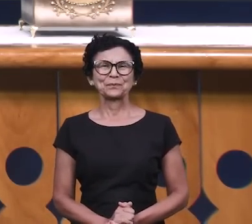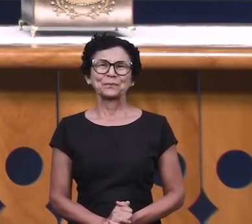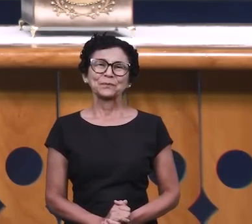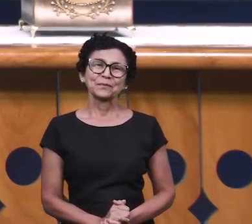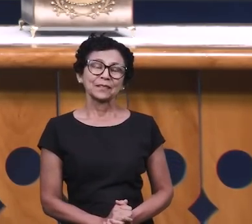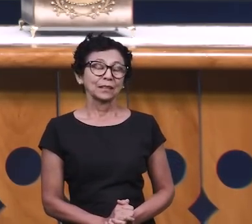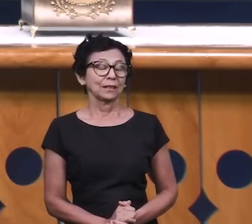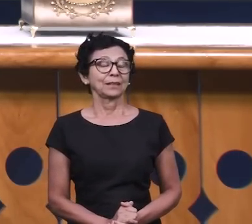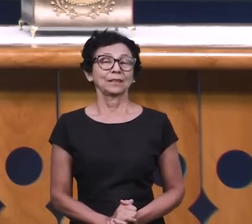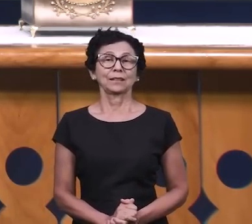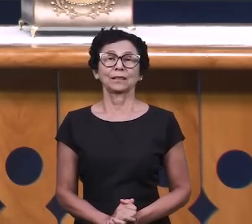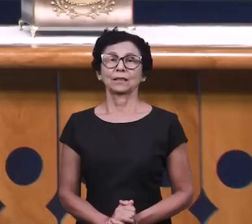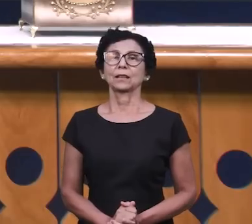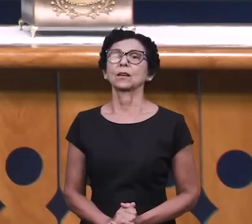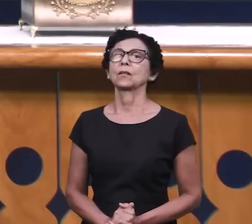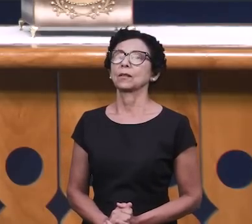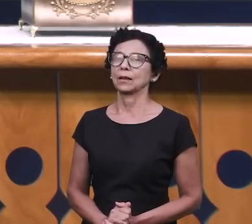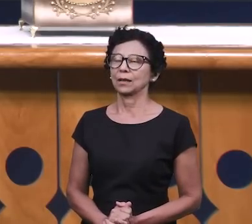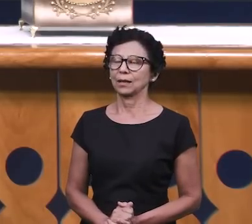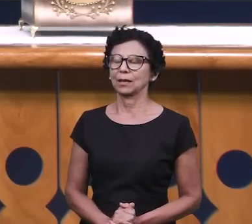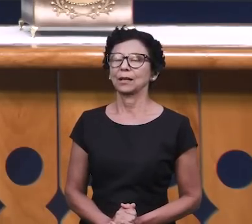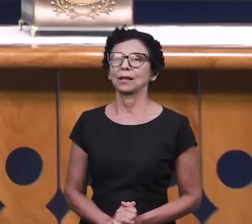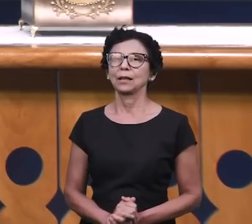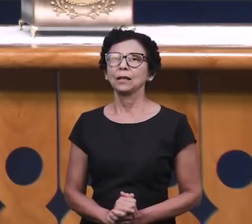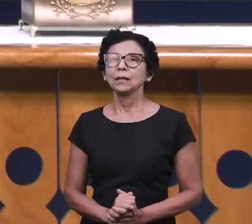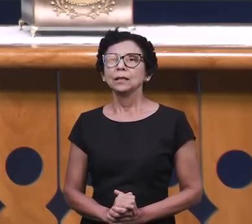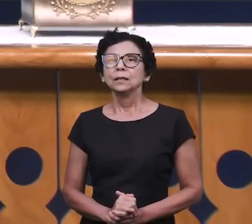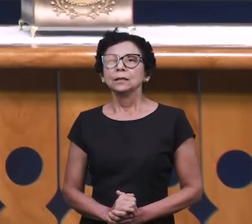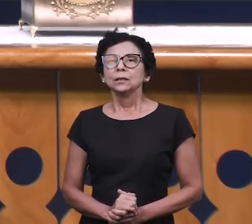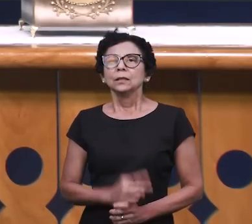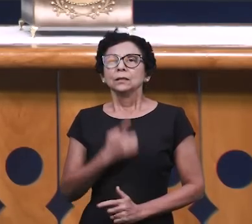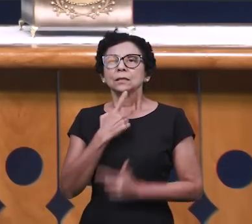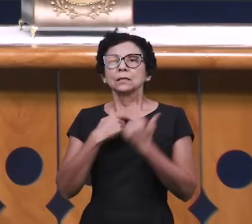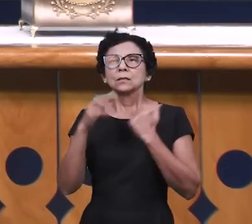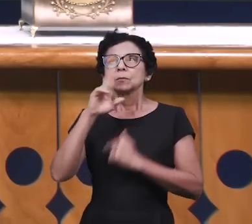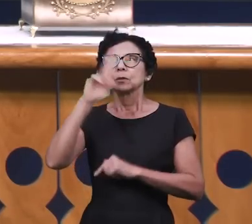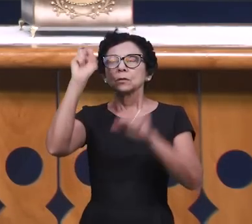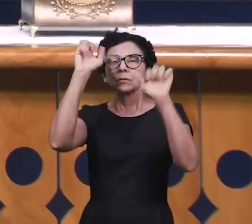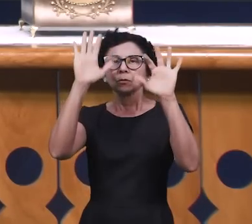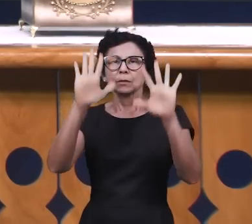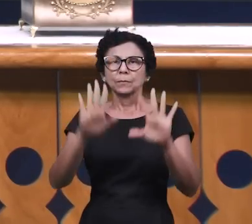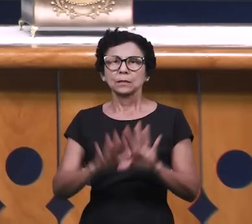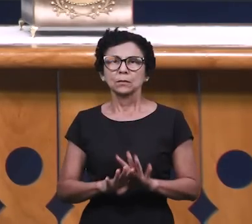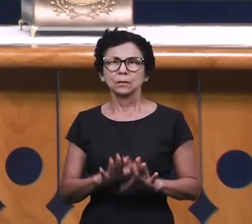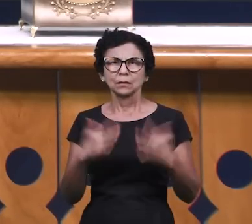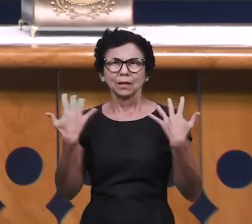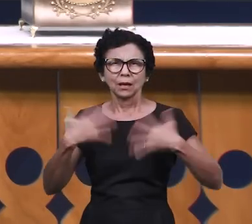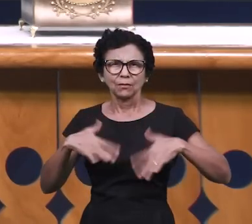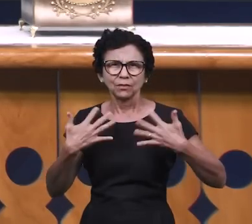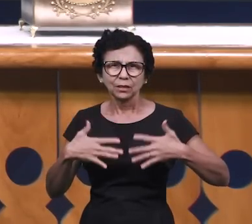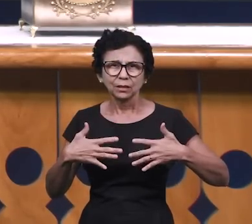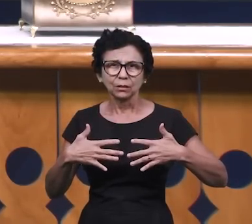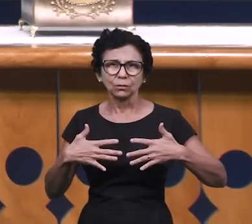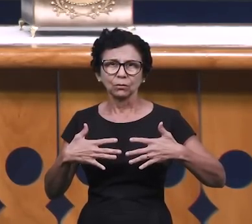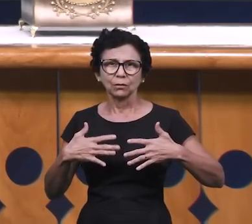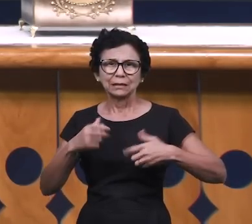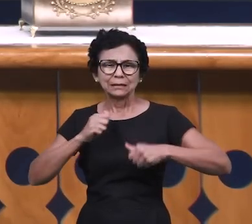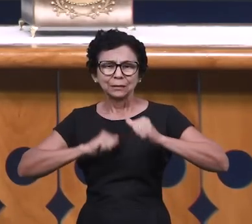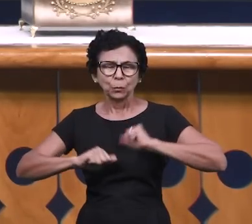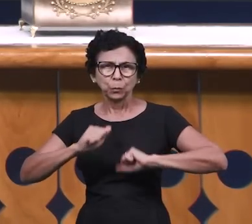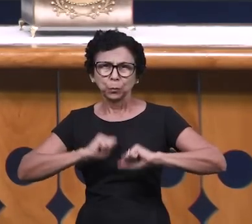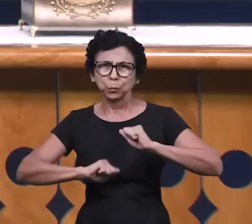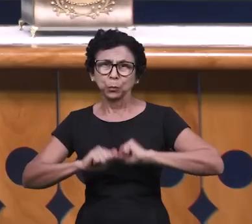ligação. Pelo contrário, a intenção é que o Senhor lhe abençoe. Está aflito?